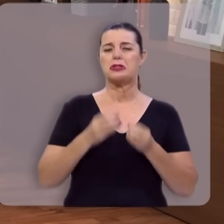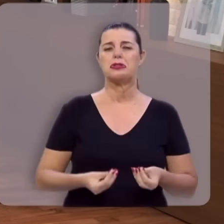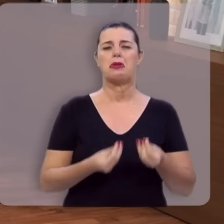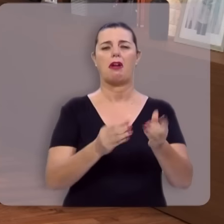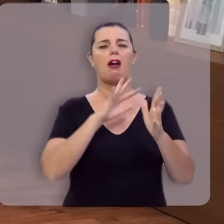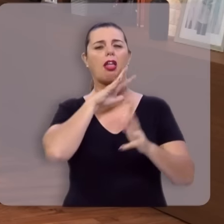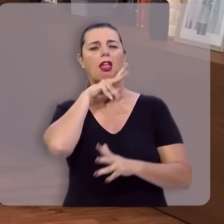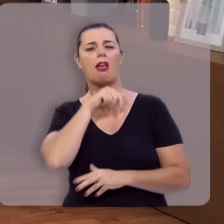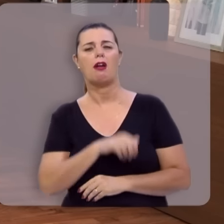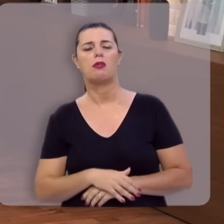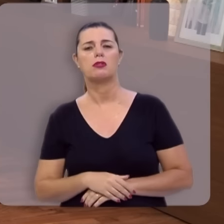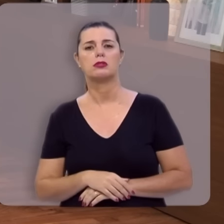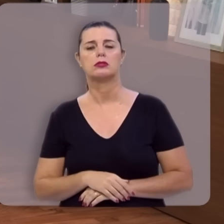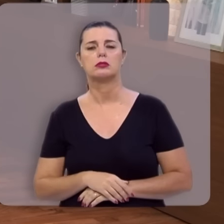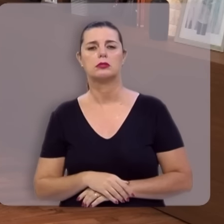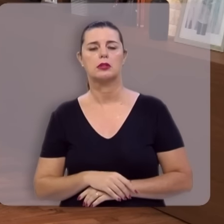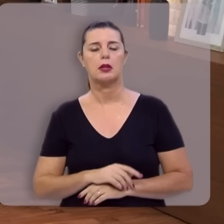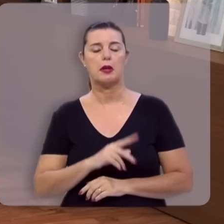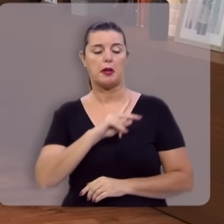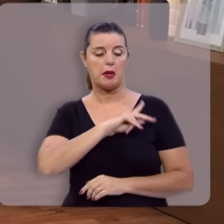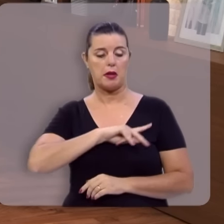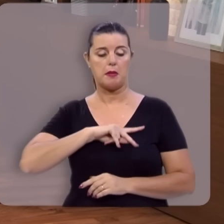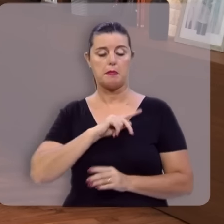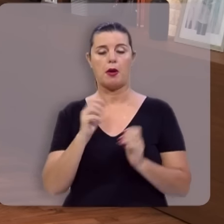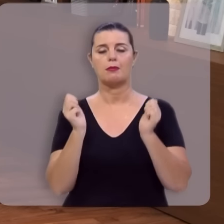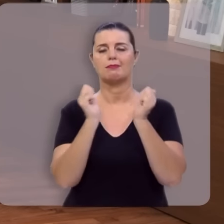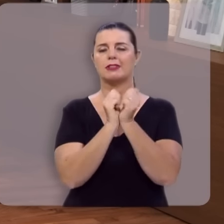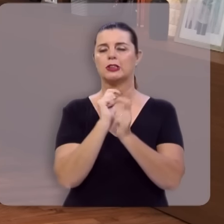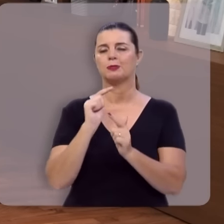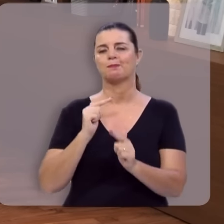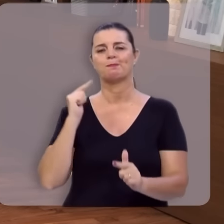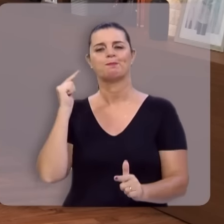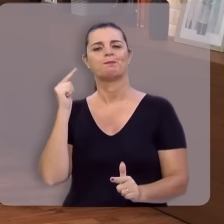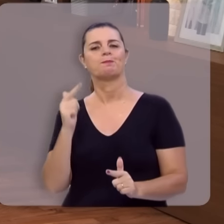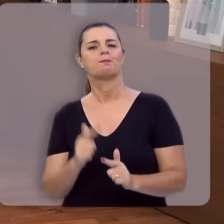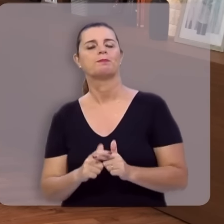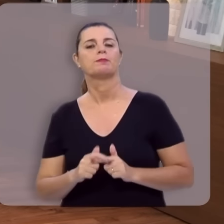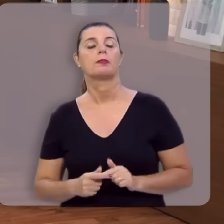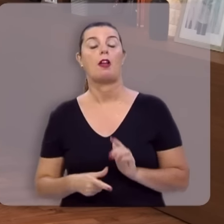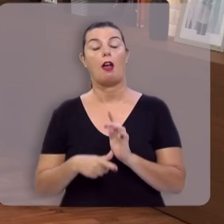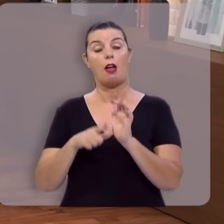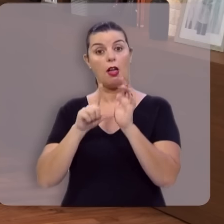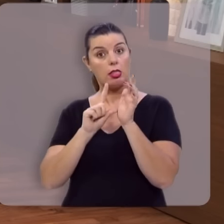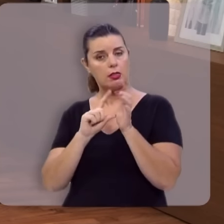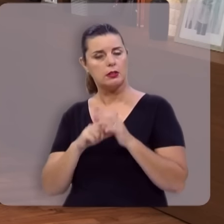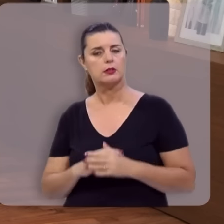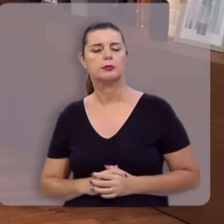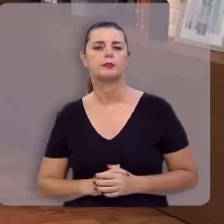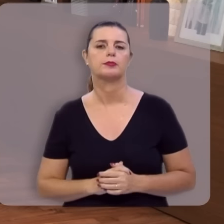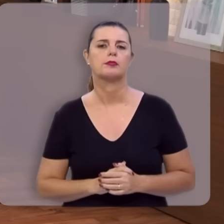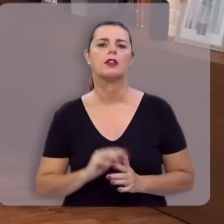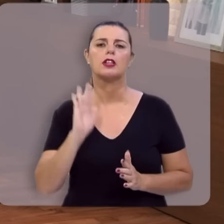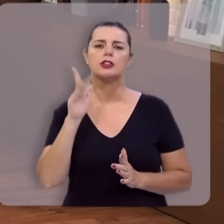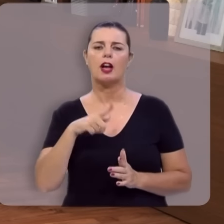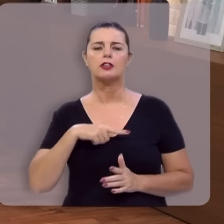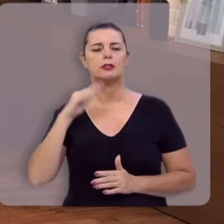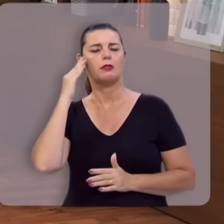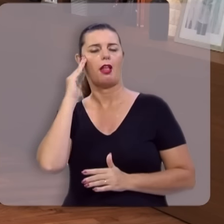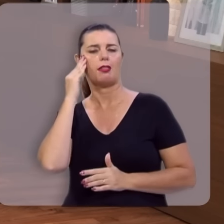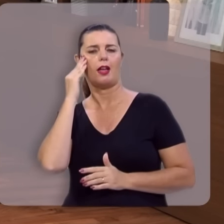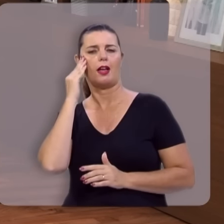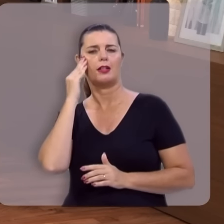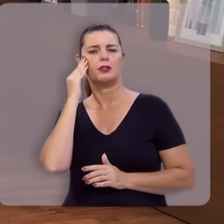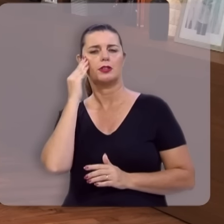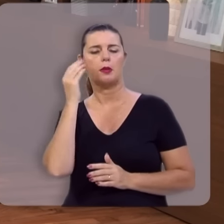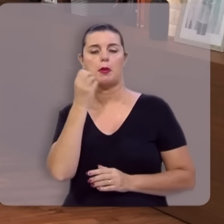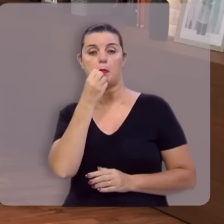feras. E Paulo foi preso de novo. Mas antes disso, ele já tinha uma